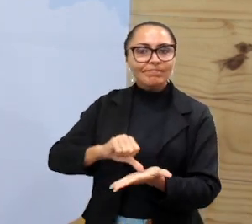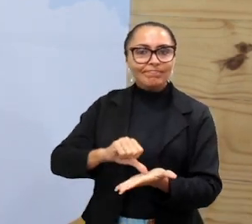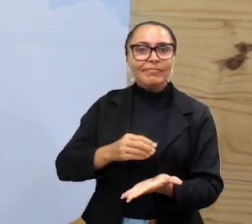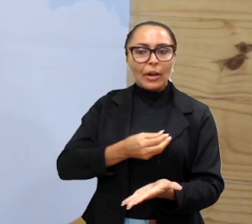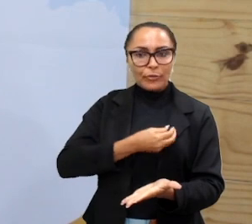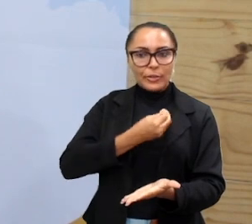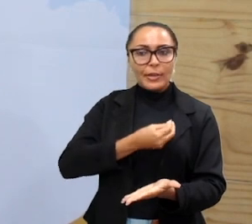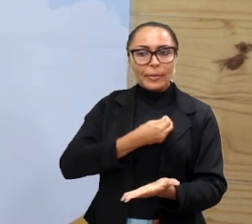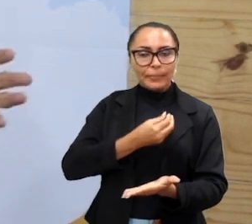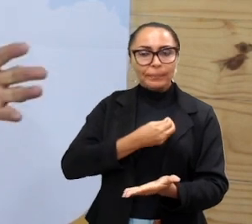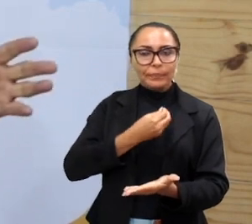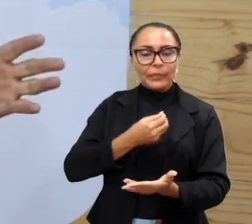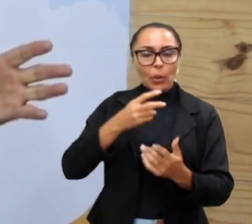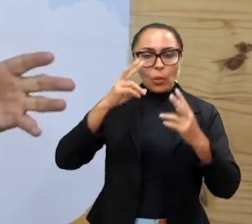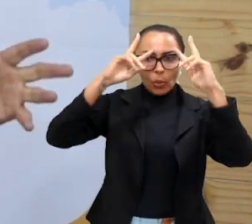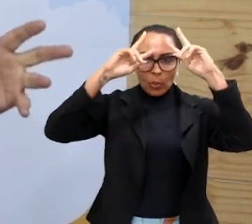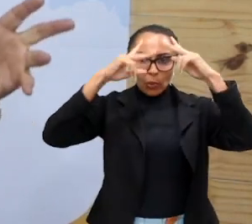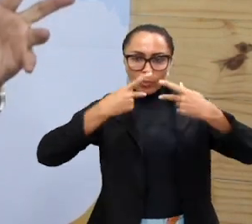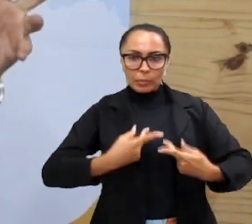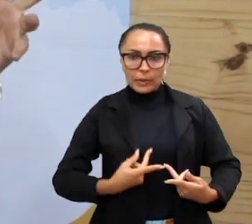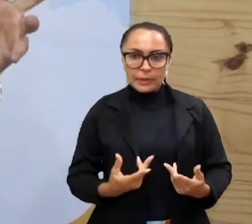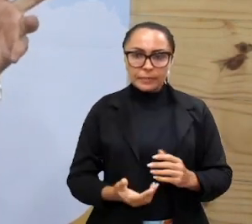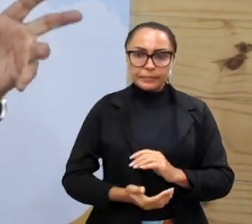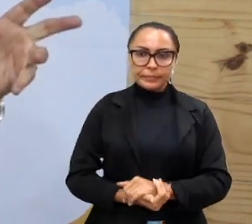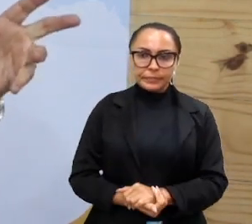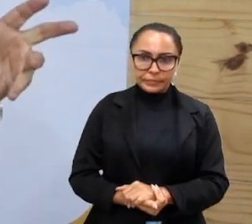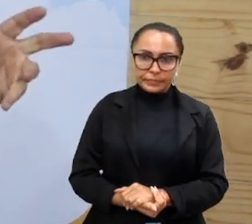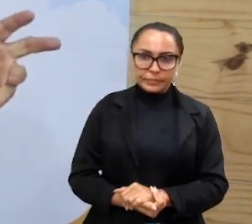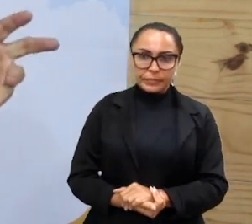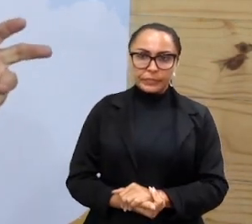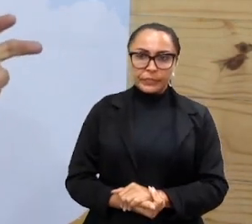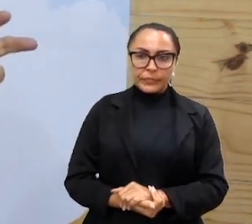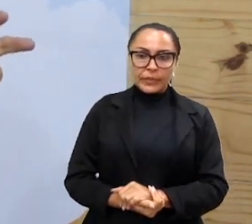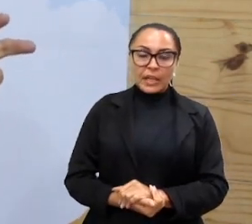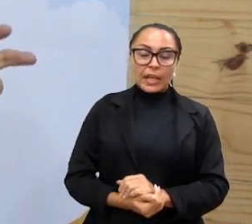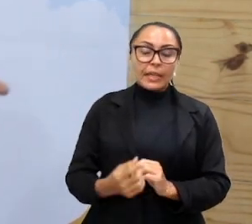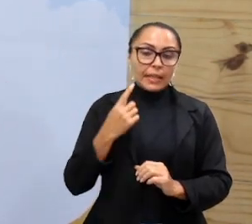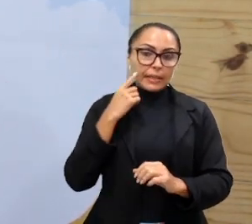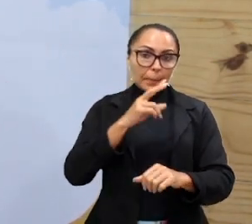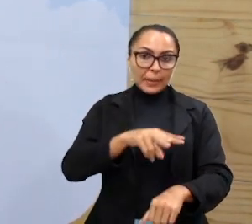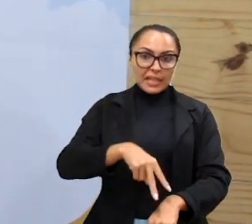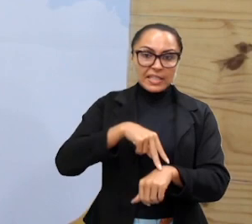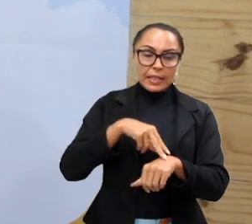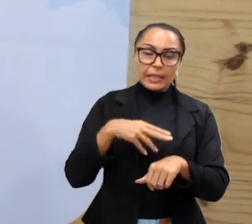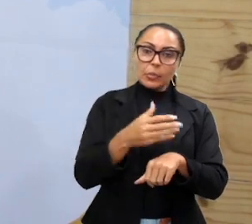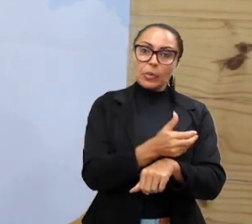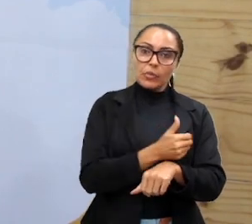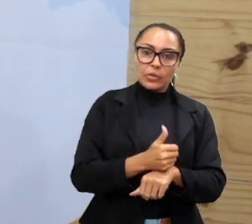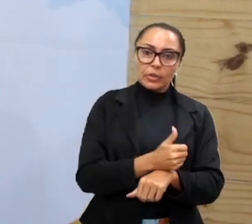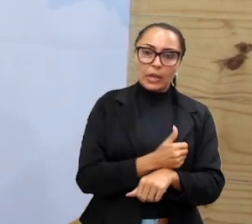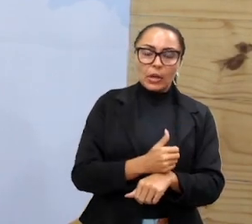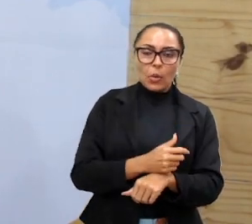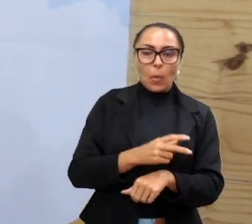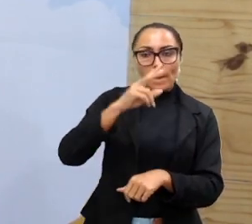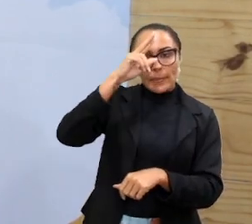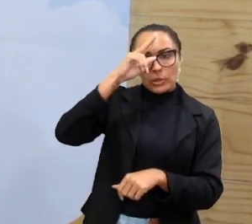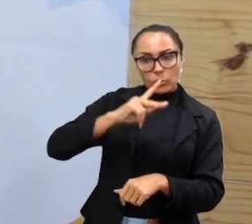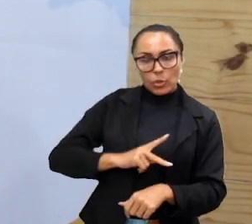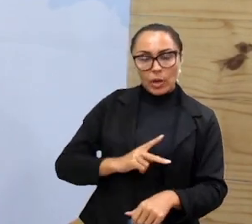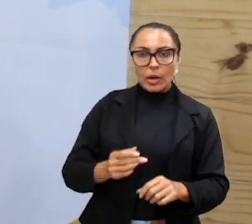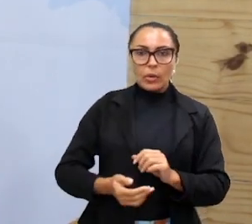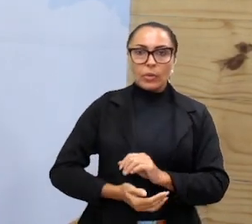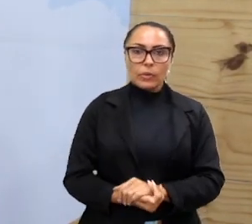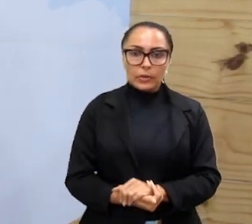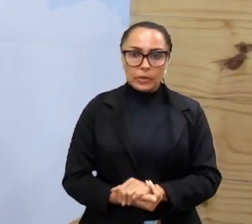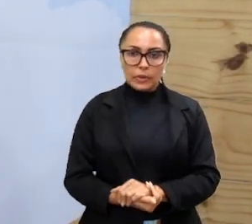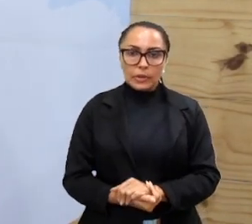humana. Então, a gente tem uma perspectiva que a mídia está presente na questão profissional, na questão pessoal,